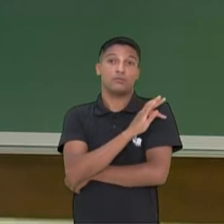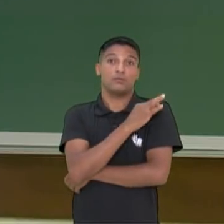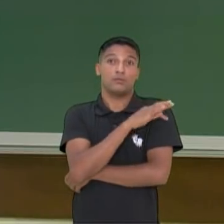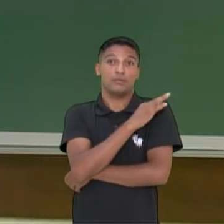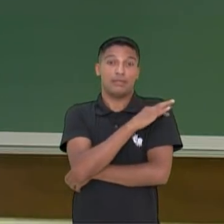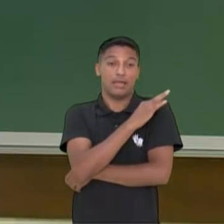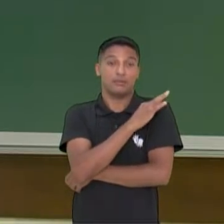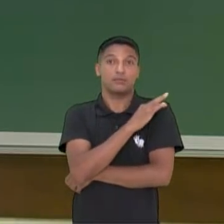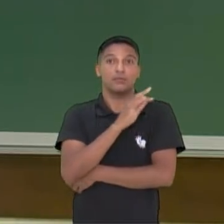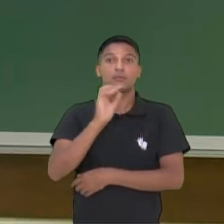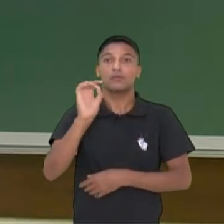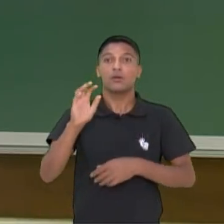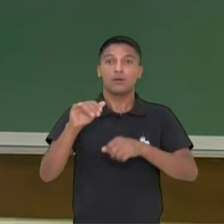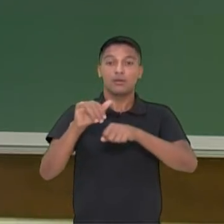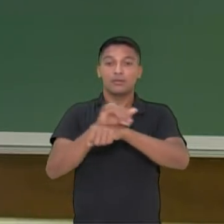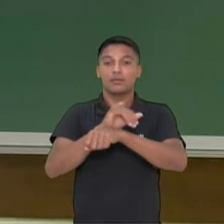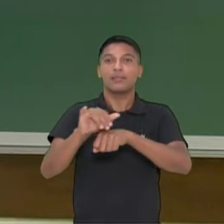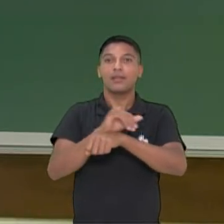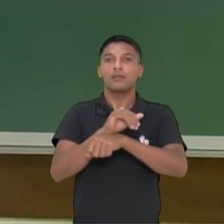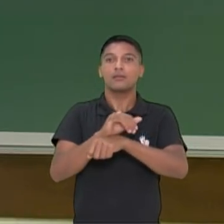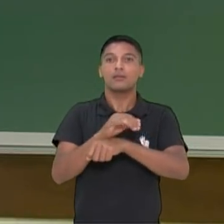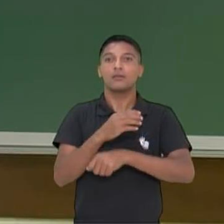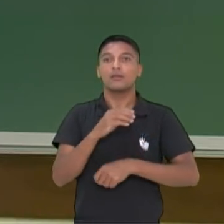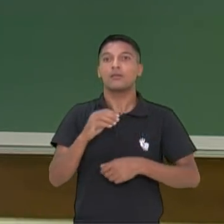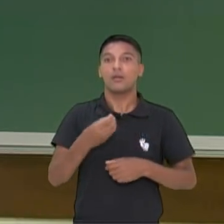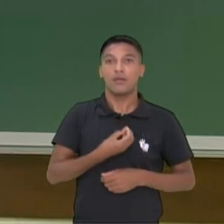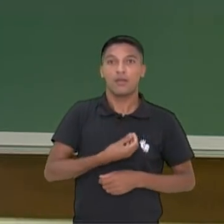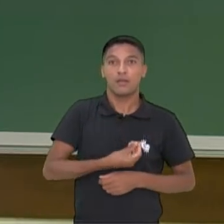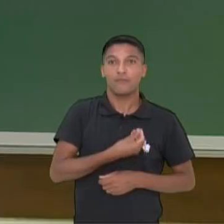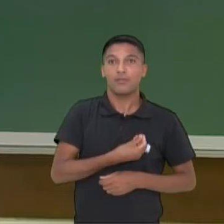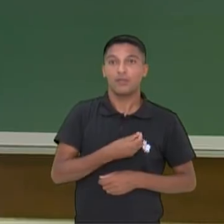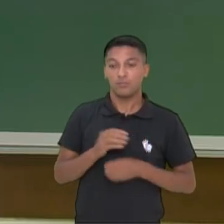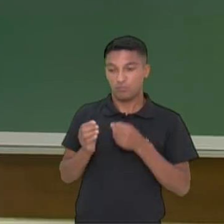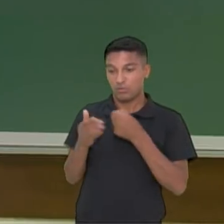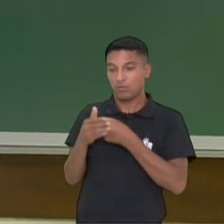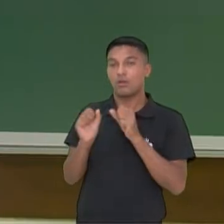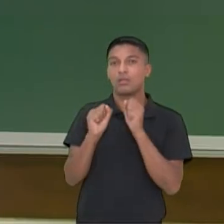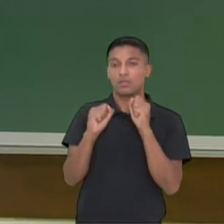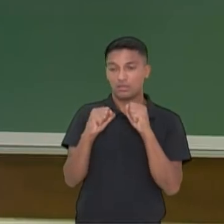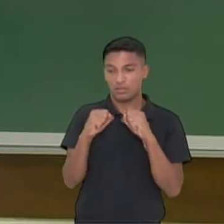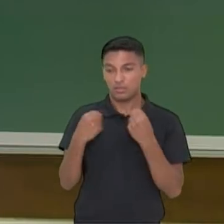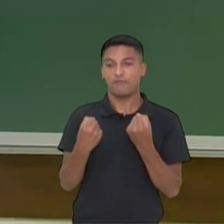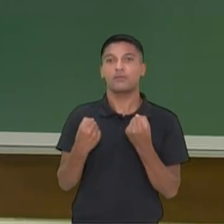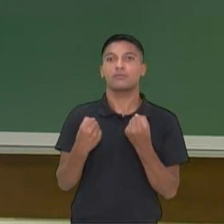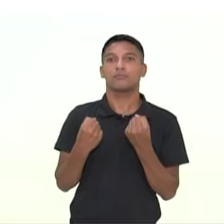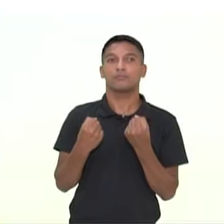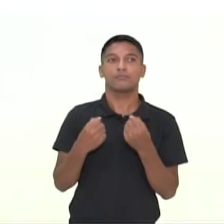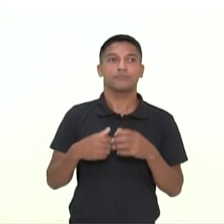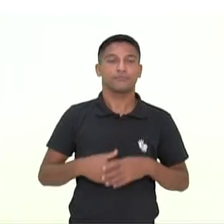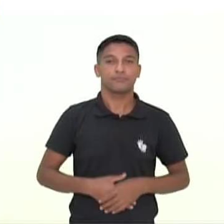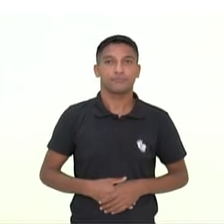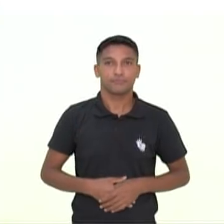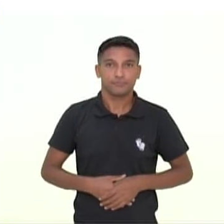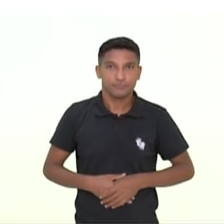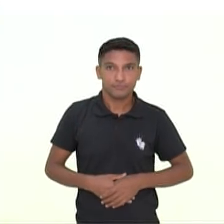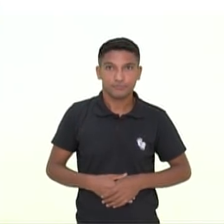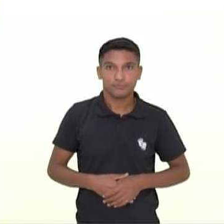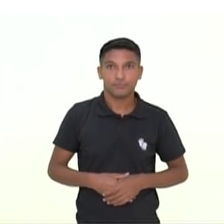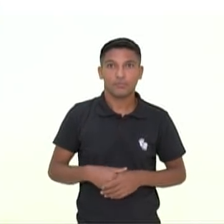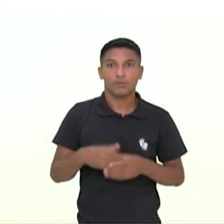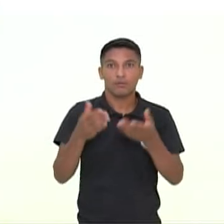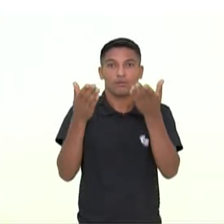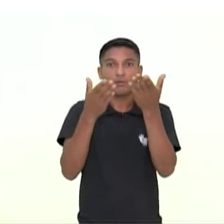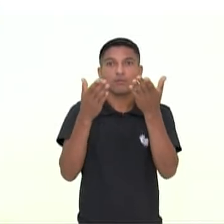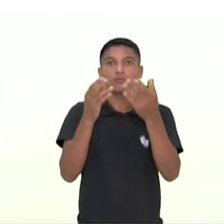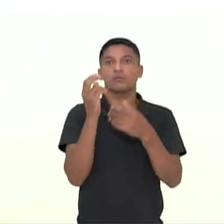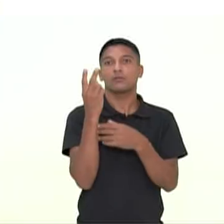caminho de vida, como a gente viu no slide, ok? E por fim, eu trouxe aqui 2 vídeos bem interessantes